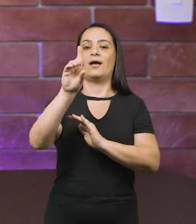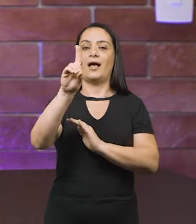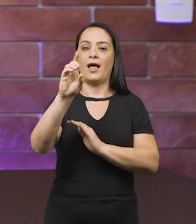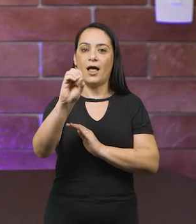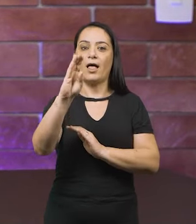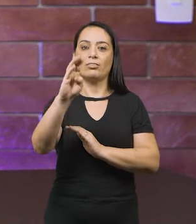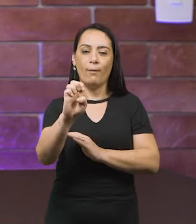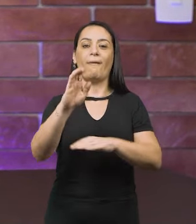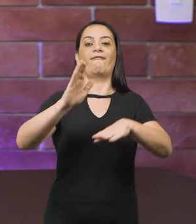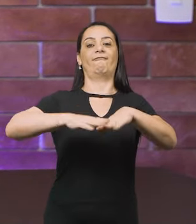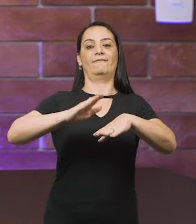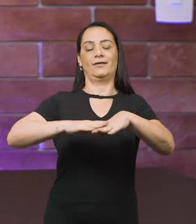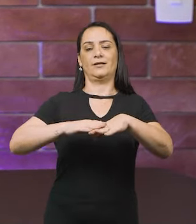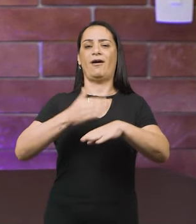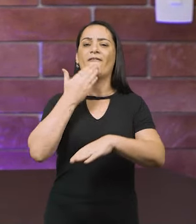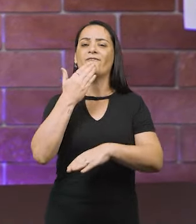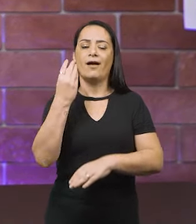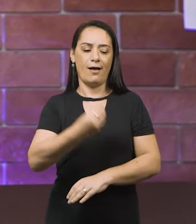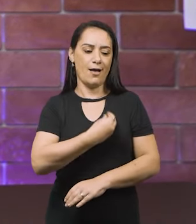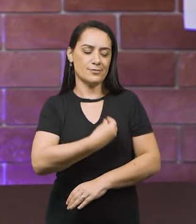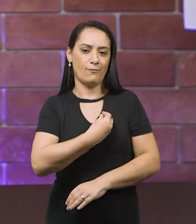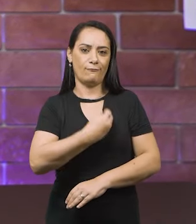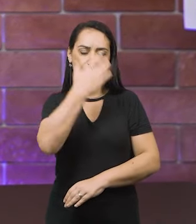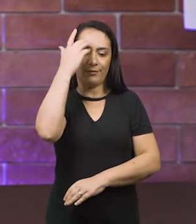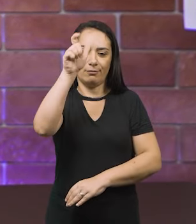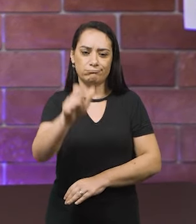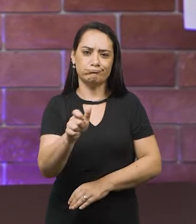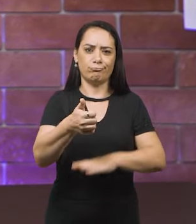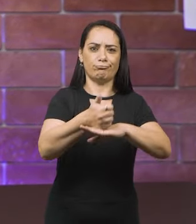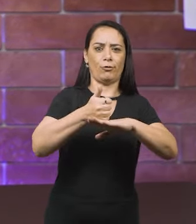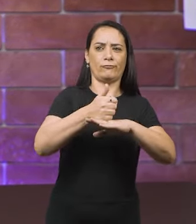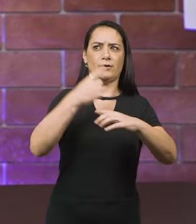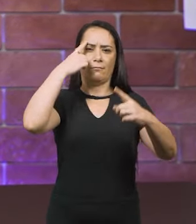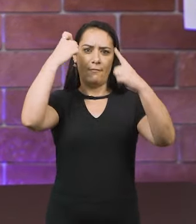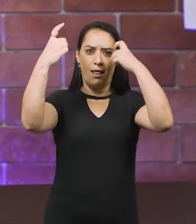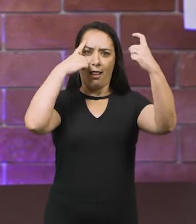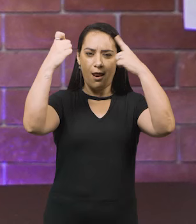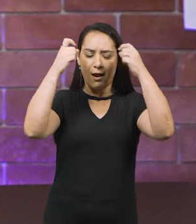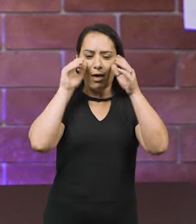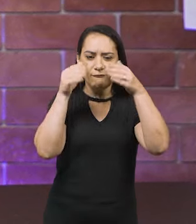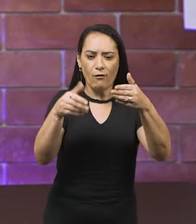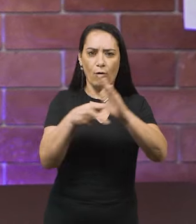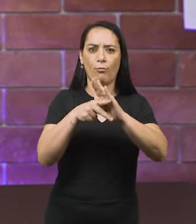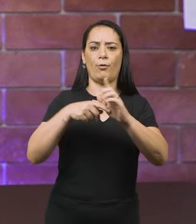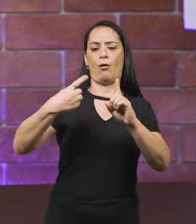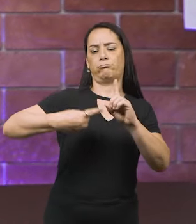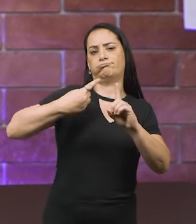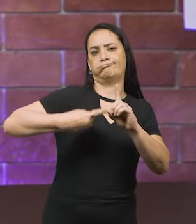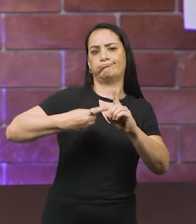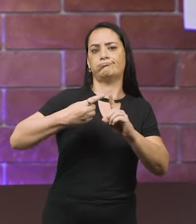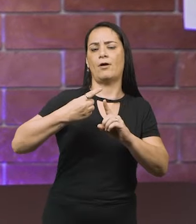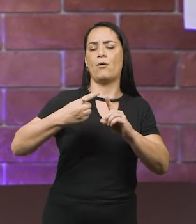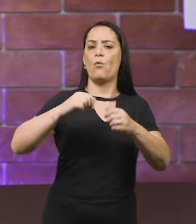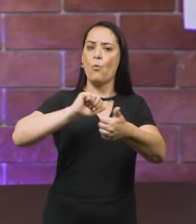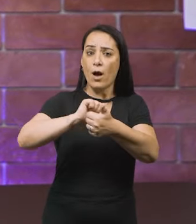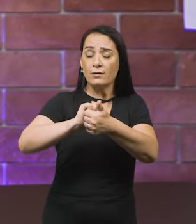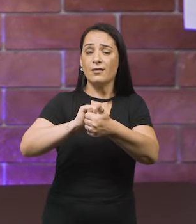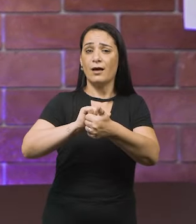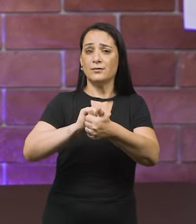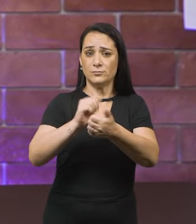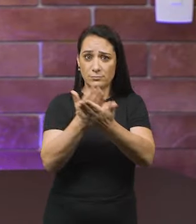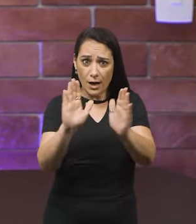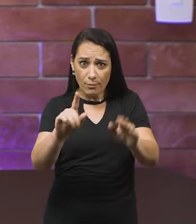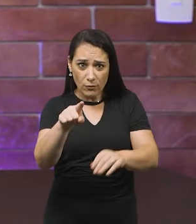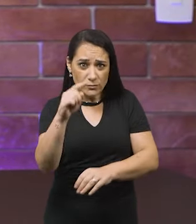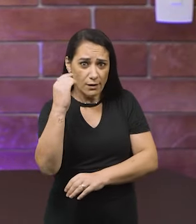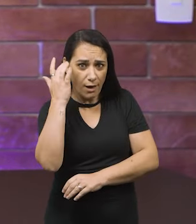artificial através do Adobe Sensei. Tudo para facilitar a vida dos criativos focados em produtividade e